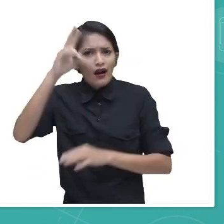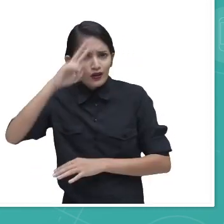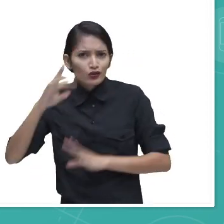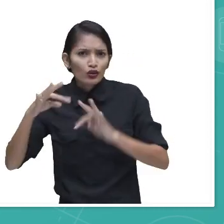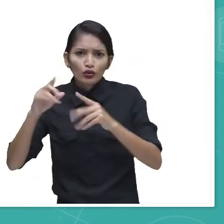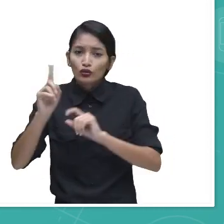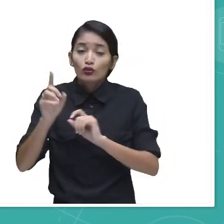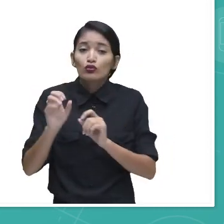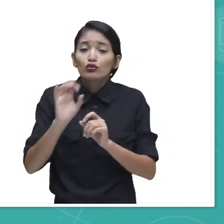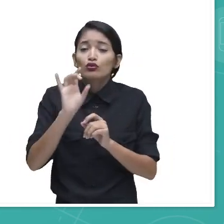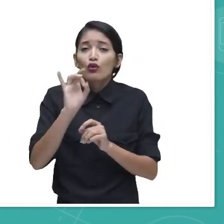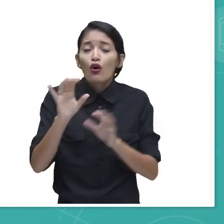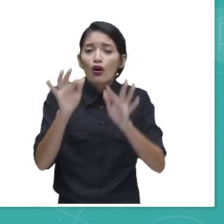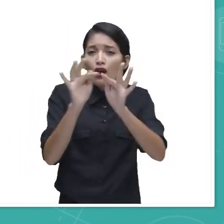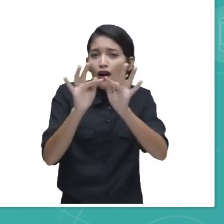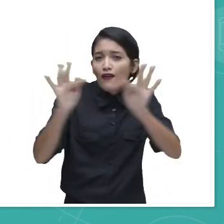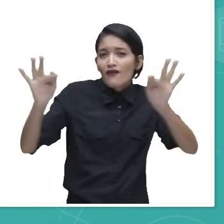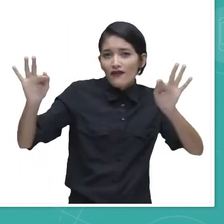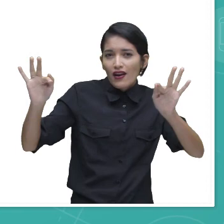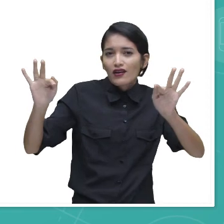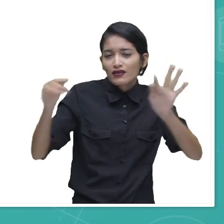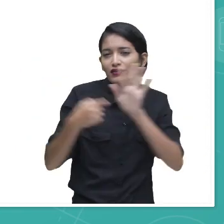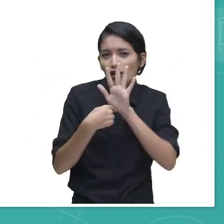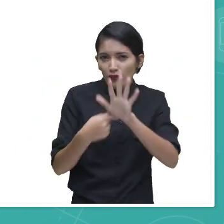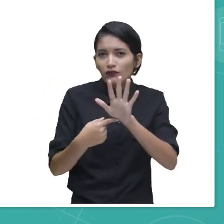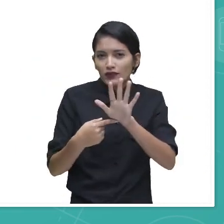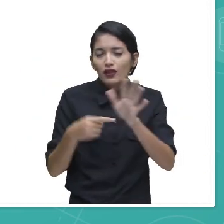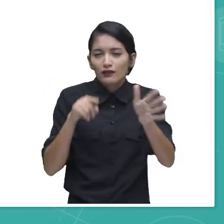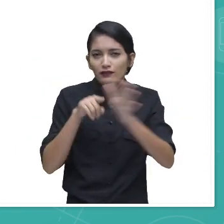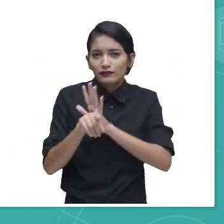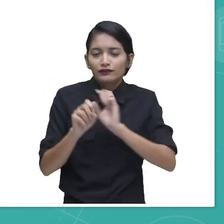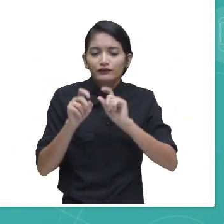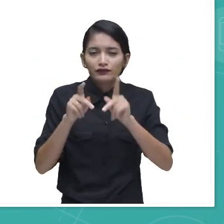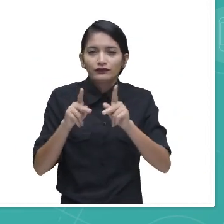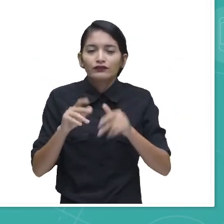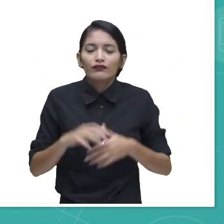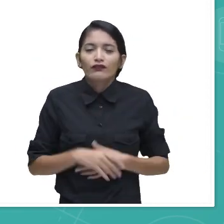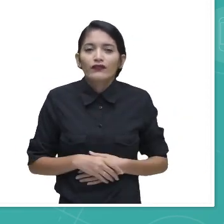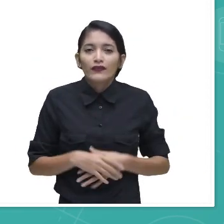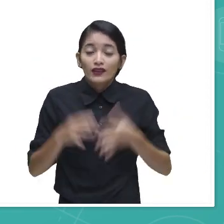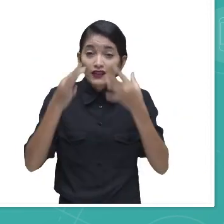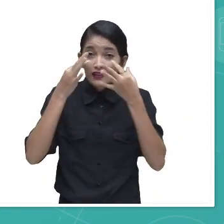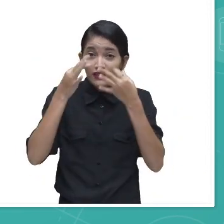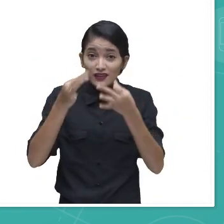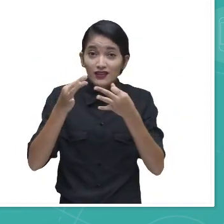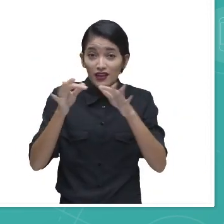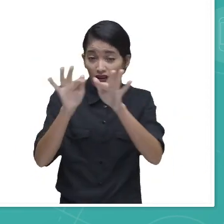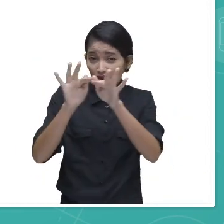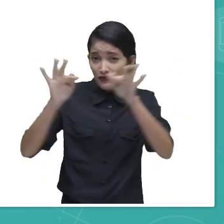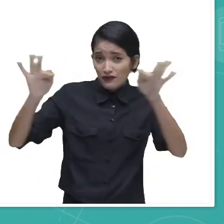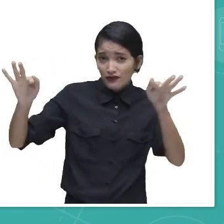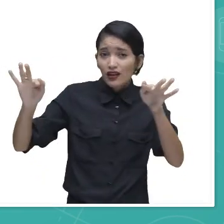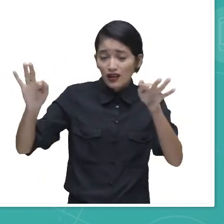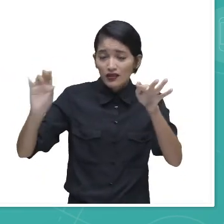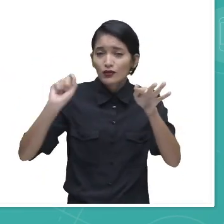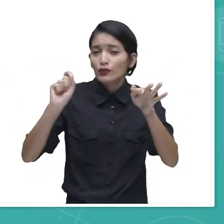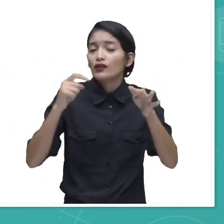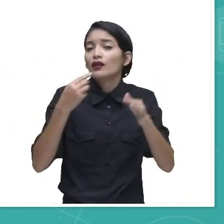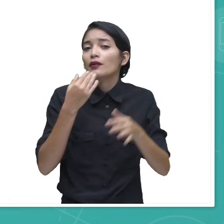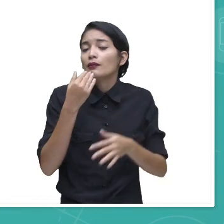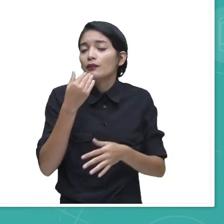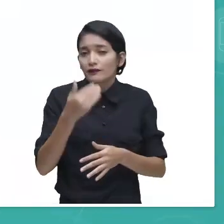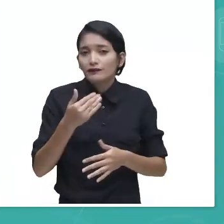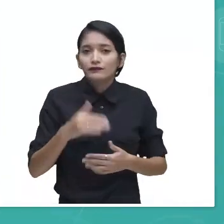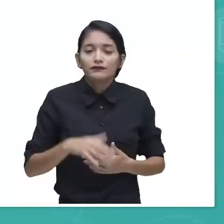Tô pedindo só o trecho que eu coloquei aqui no enunciado, tá bom? Então, tem que prestar atenção no enunciado da questão que está se pedindo, tá